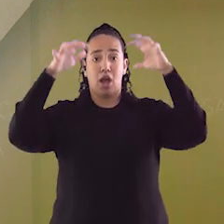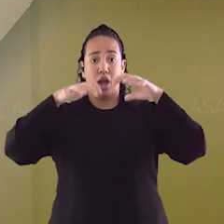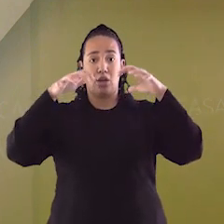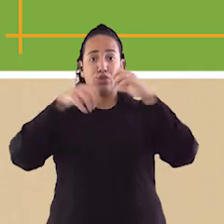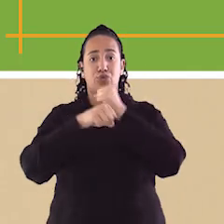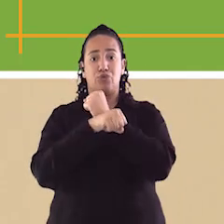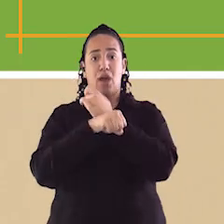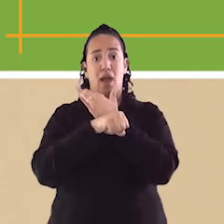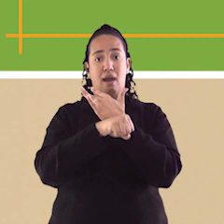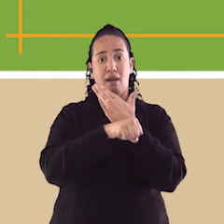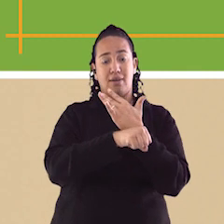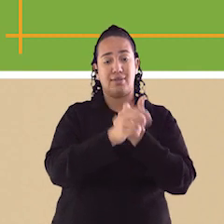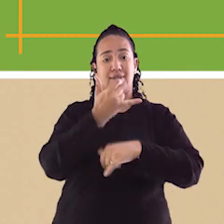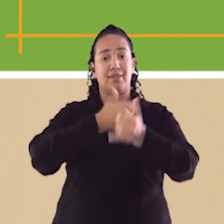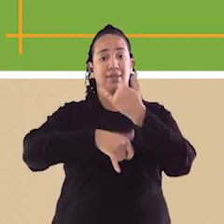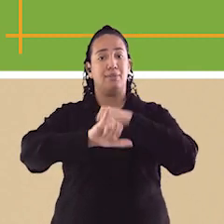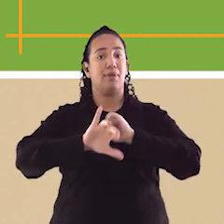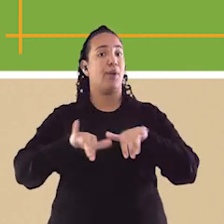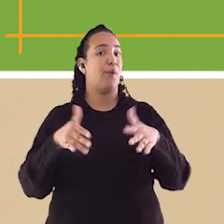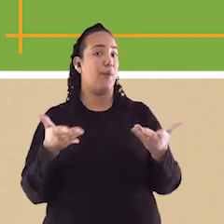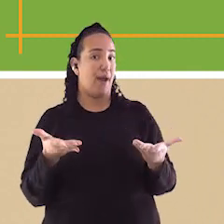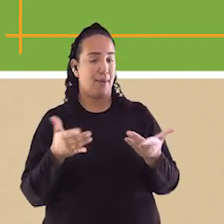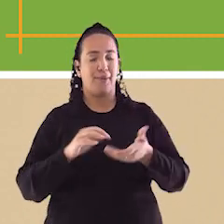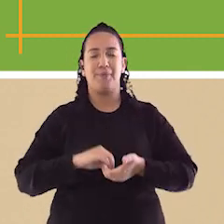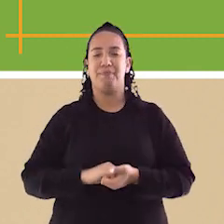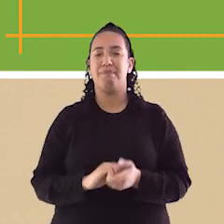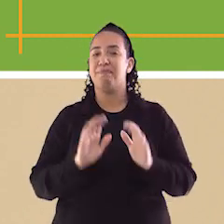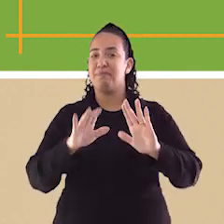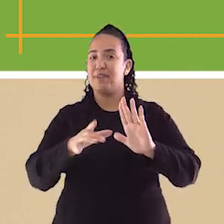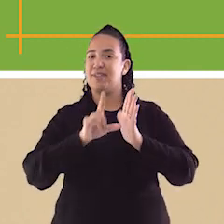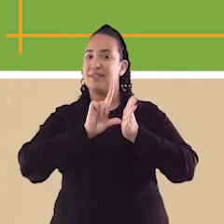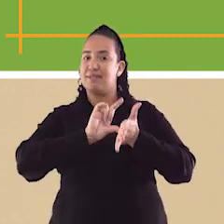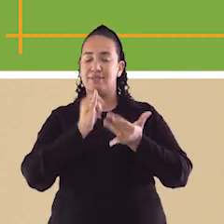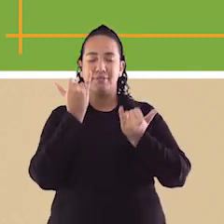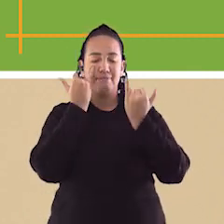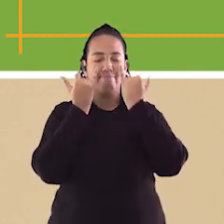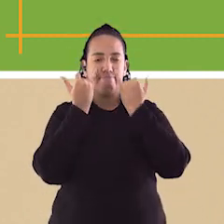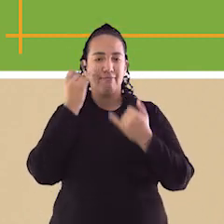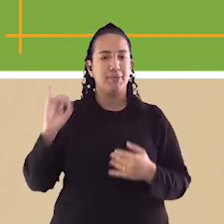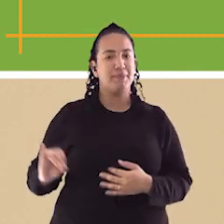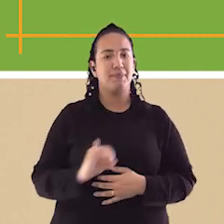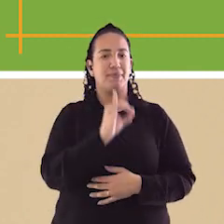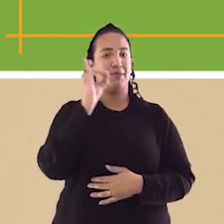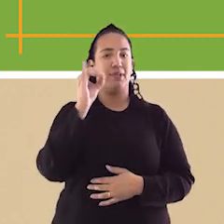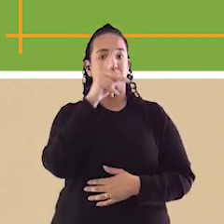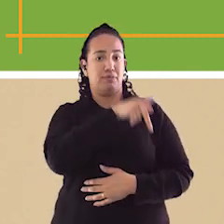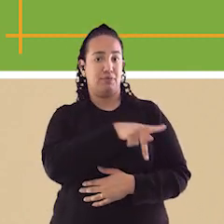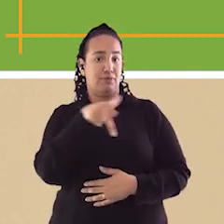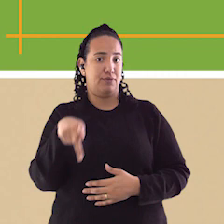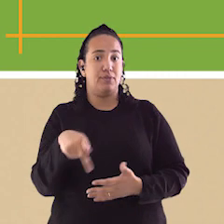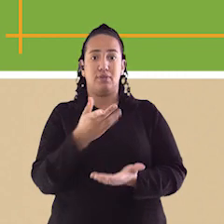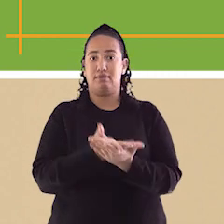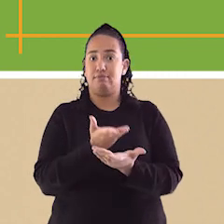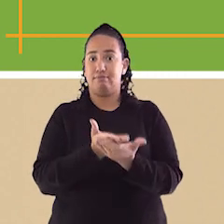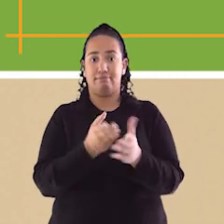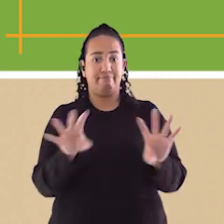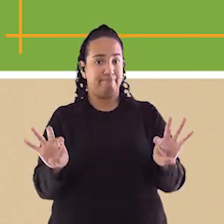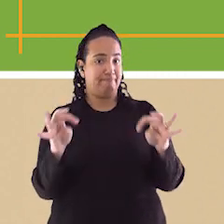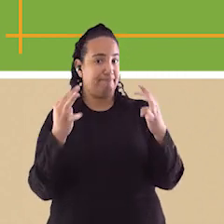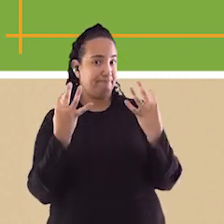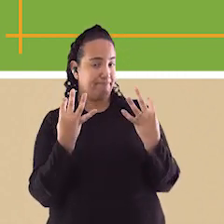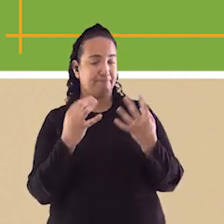ácida. Antes de começar a aula, algumas informações são importantes para os professores que estiverem nos